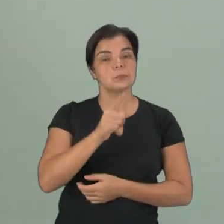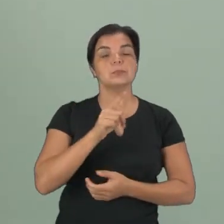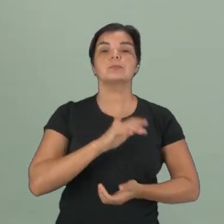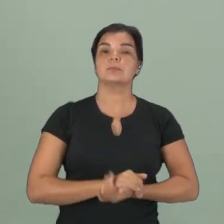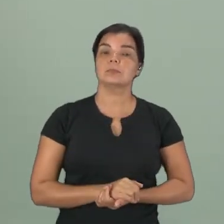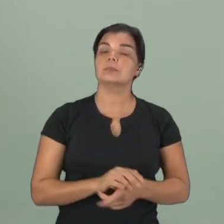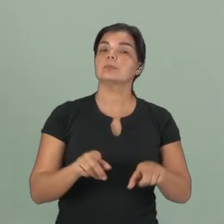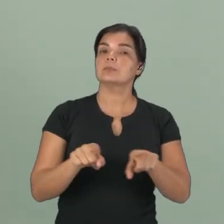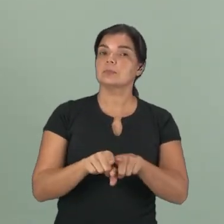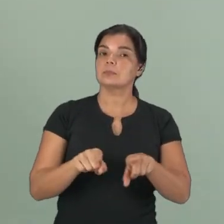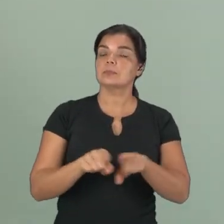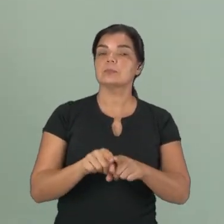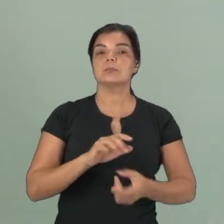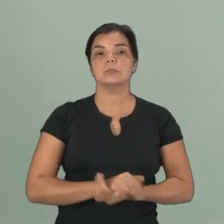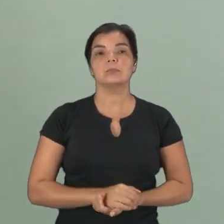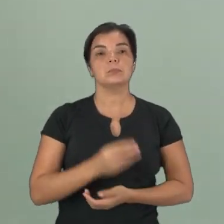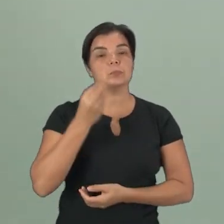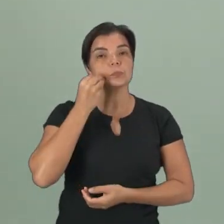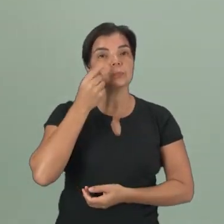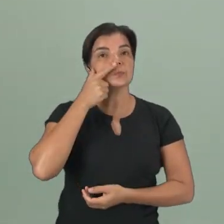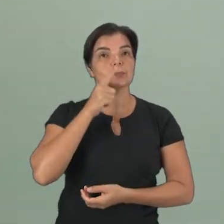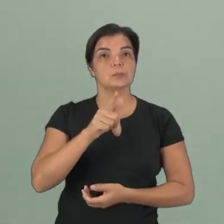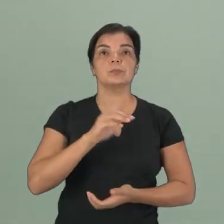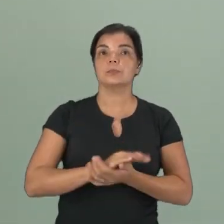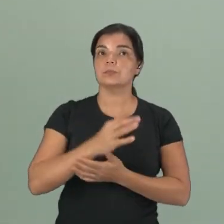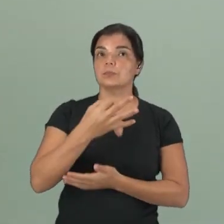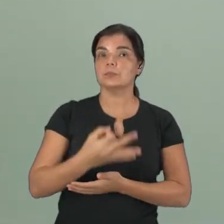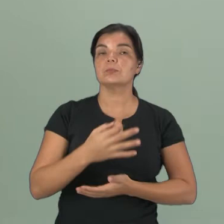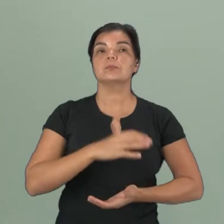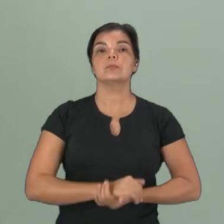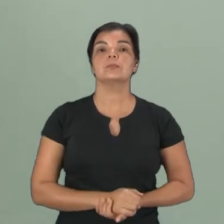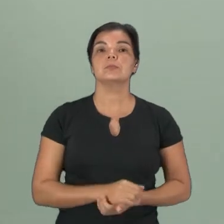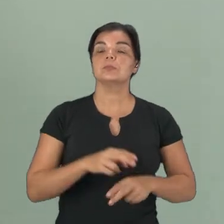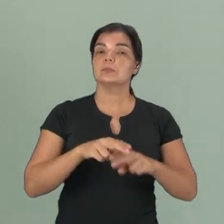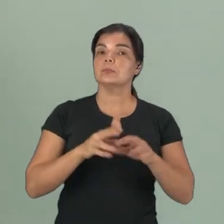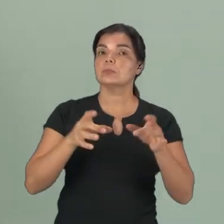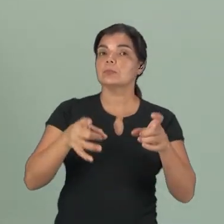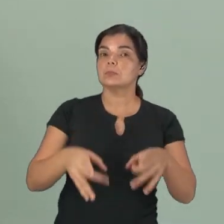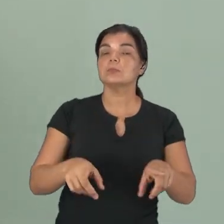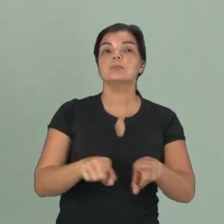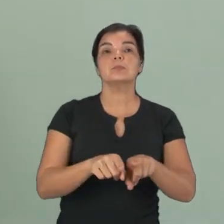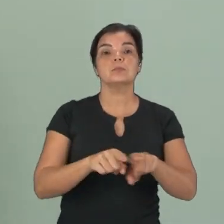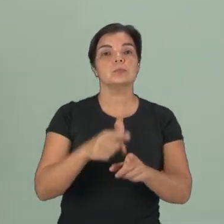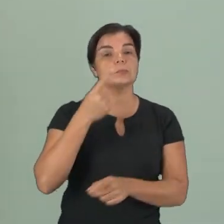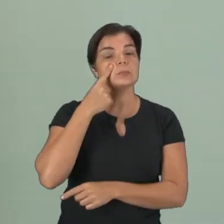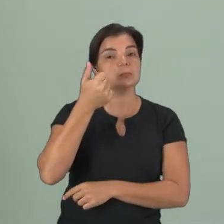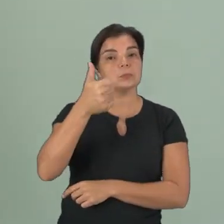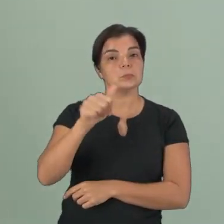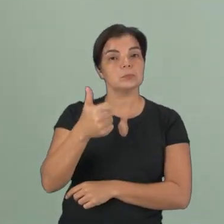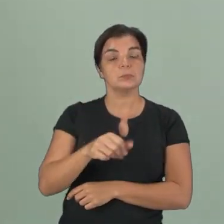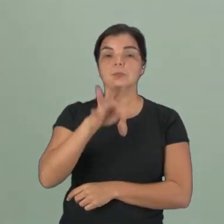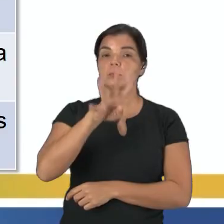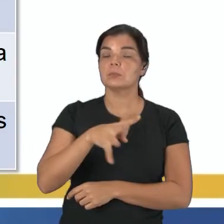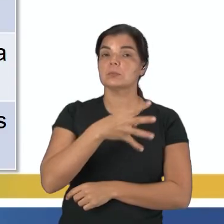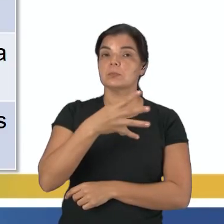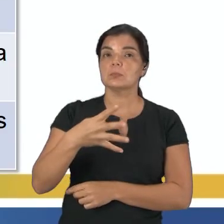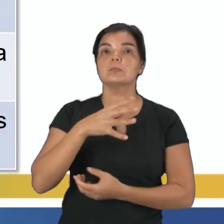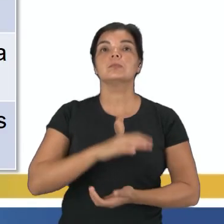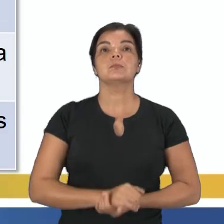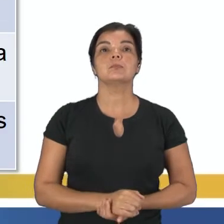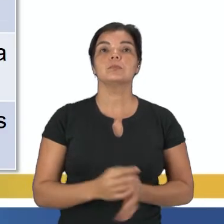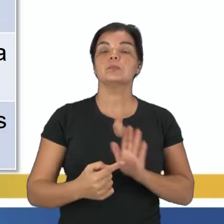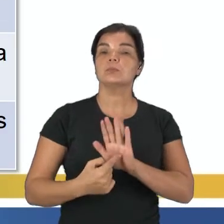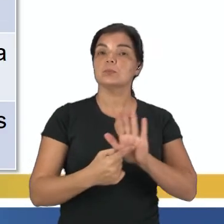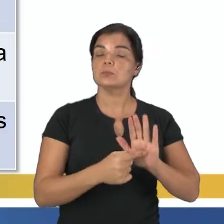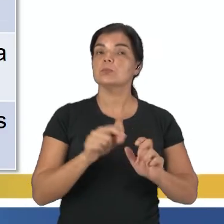e ainda há muito a tentar alcançar, certo? E aí, por último, vamos dar uma analisada nessa tabela que